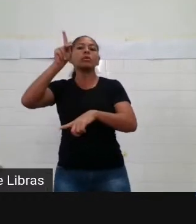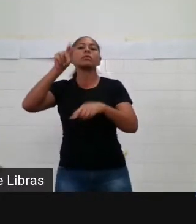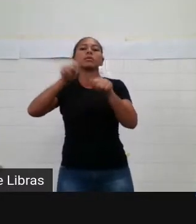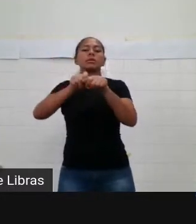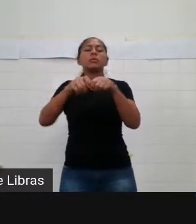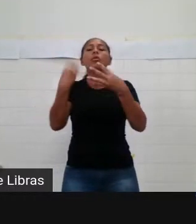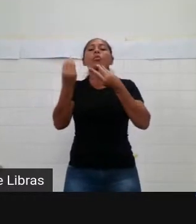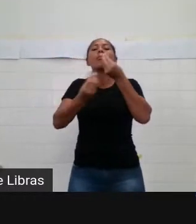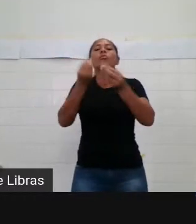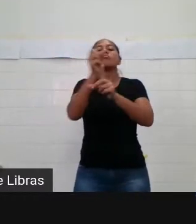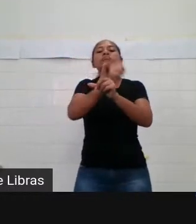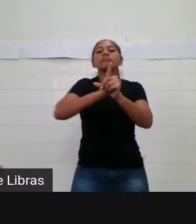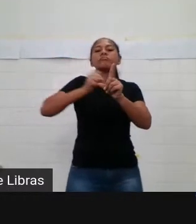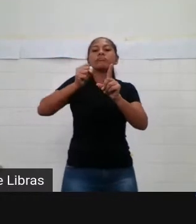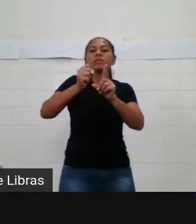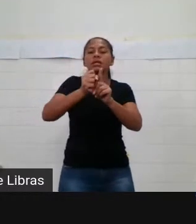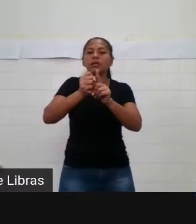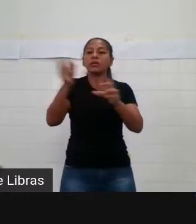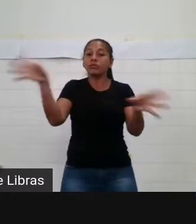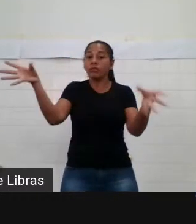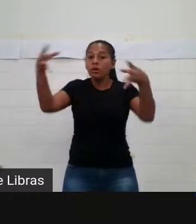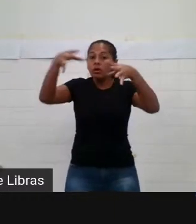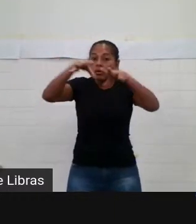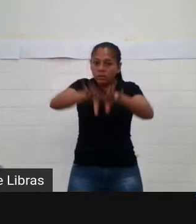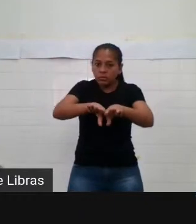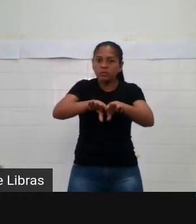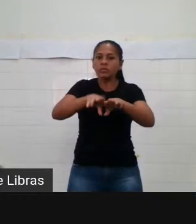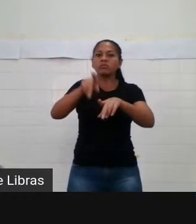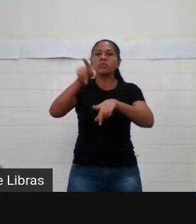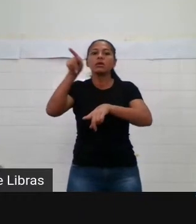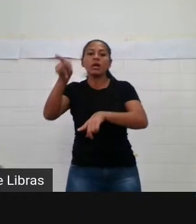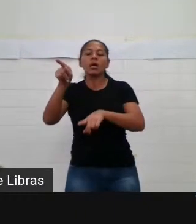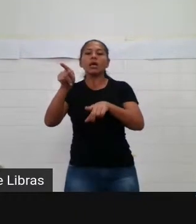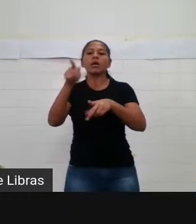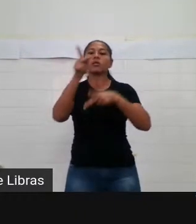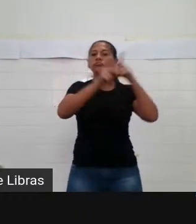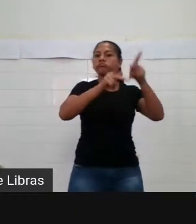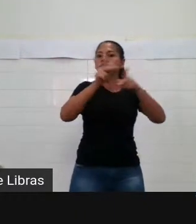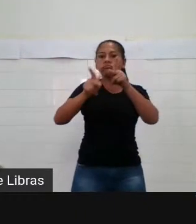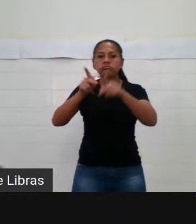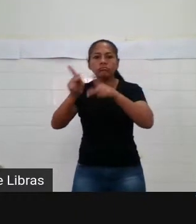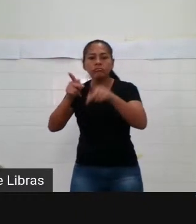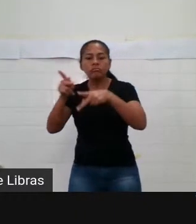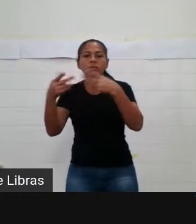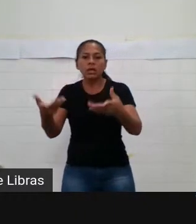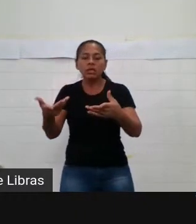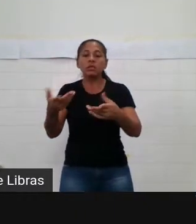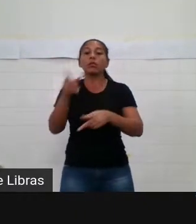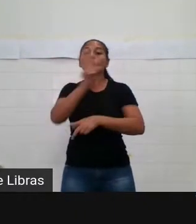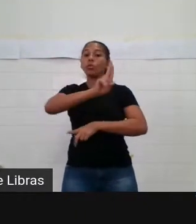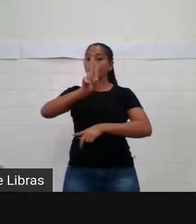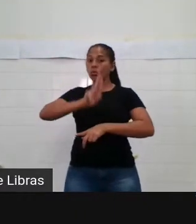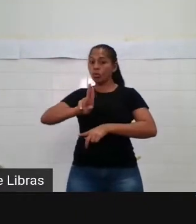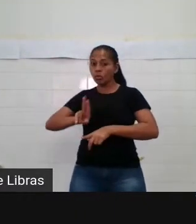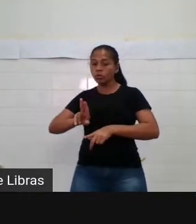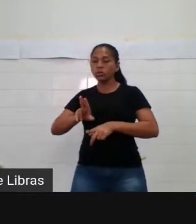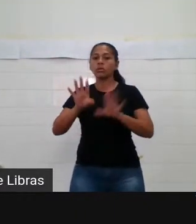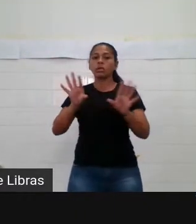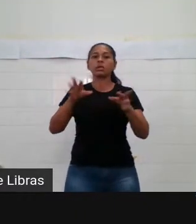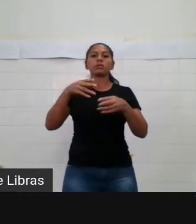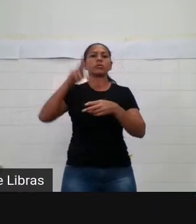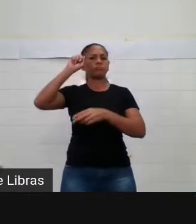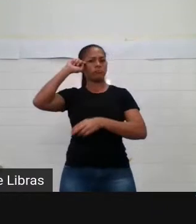sociedade vai incluir esta população, né, cuja tradição, cuja ancestralidade